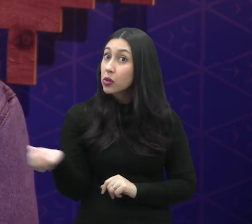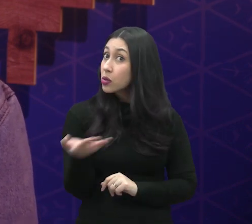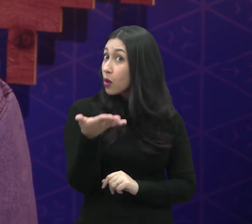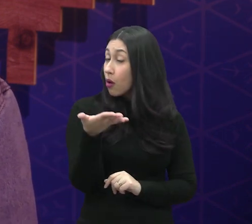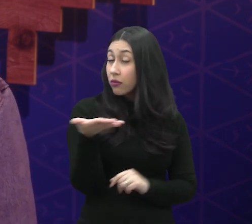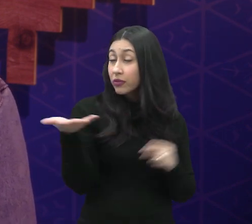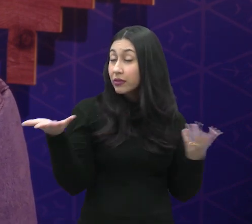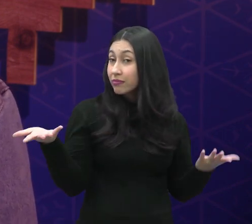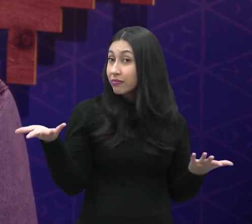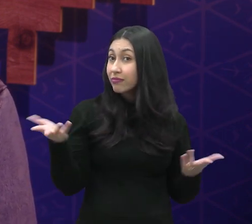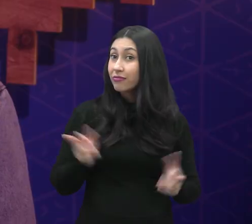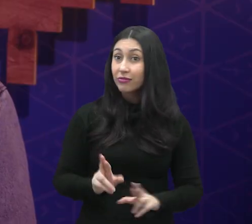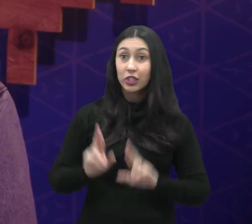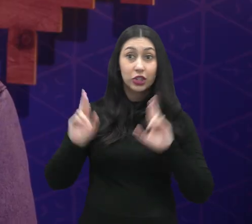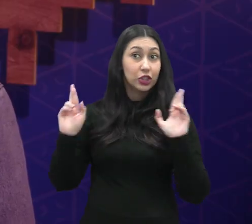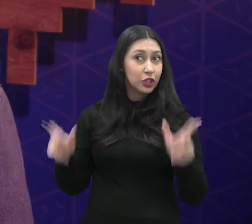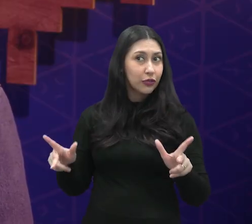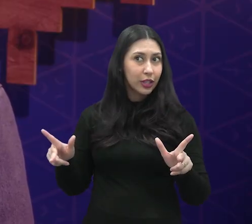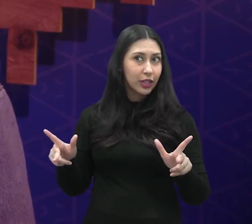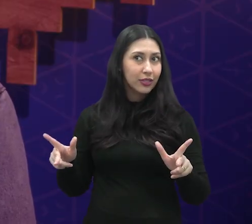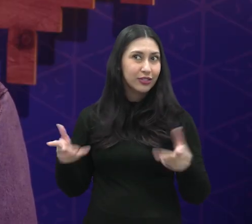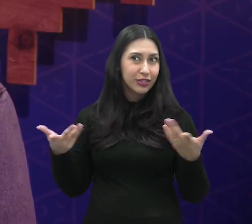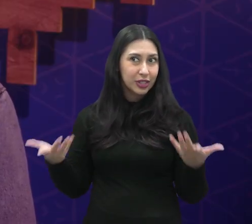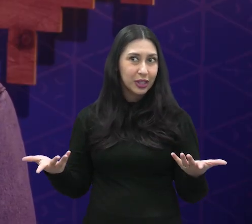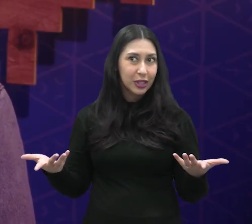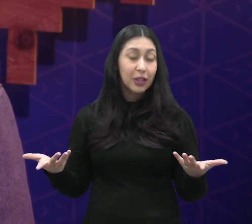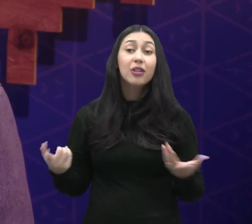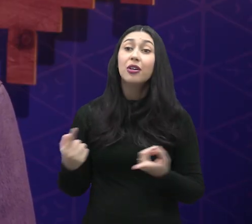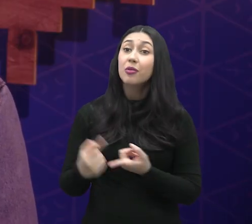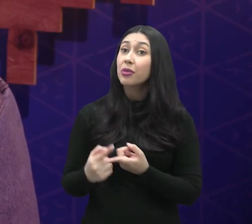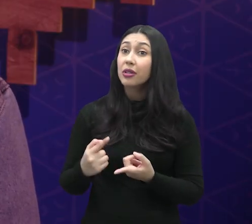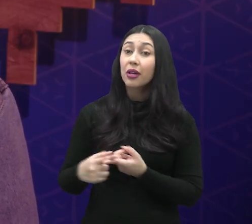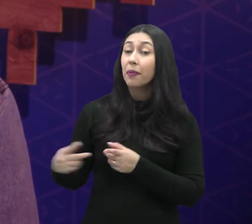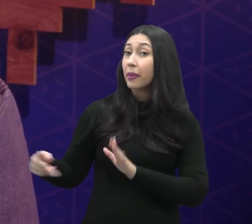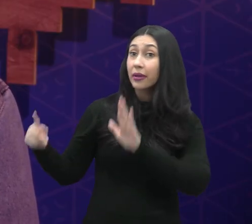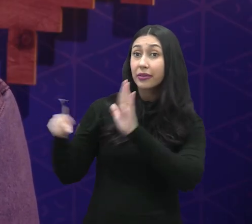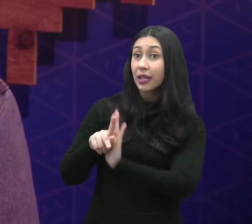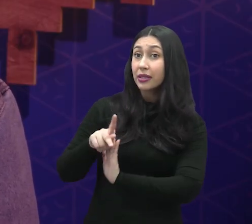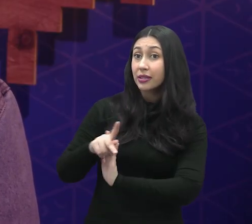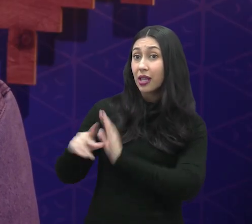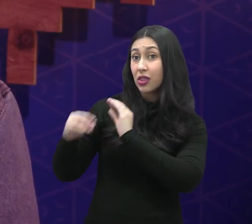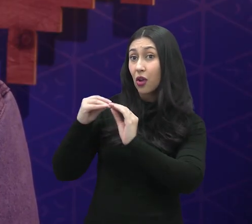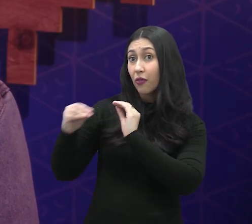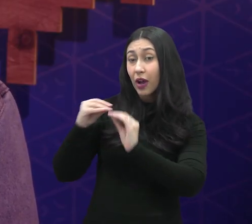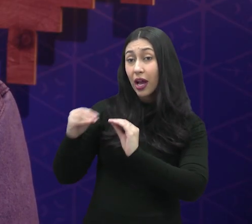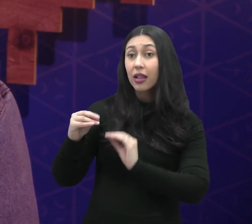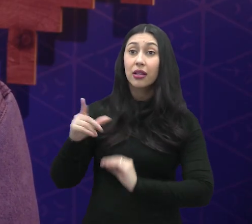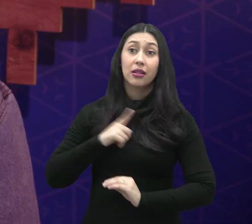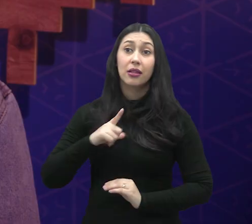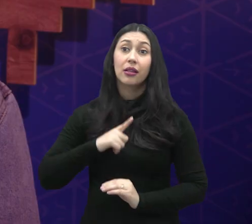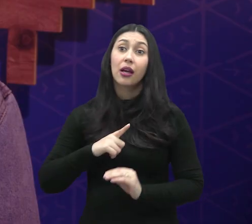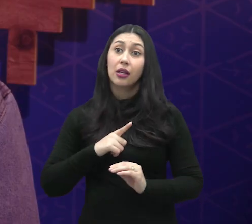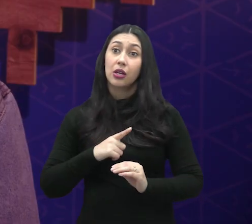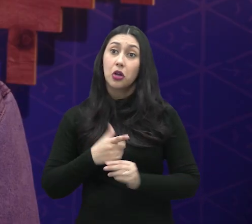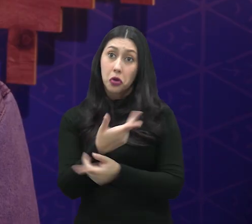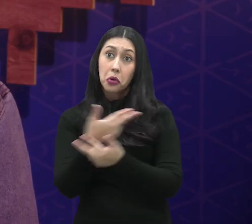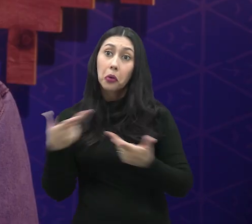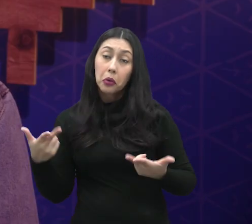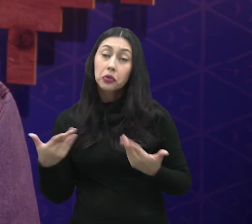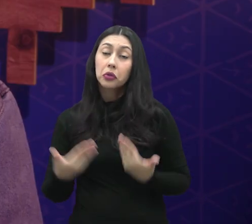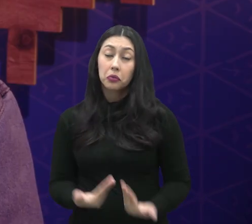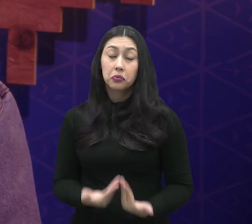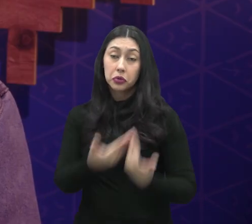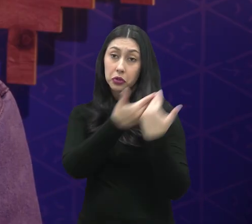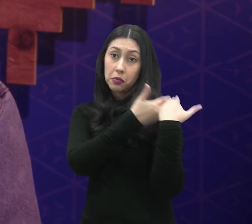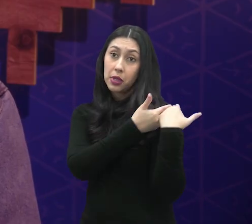seja demonstrada da maneira completa, sabe? Tipo, porque é da novela, os personagens têm desafios para serem cumpridos até o